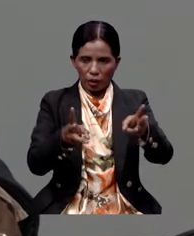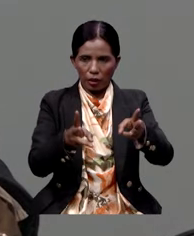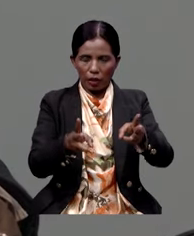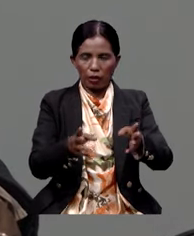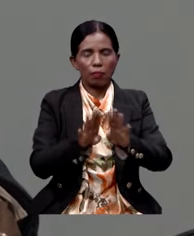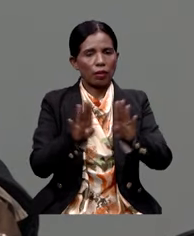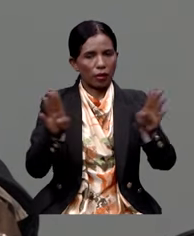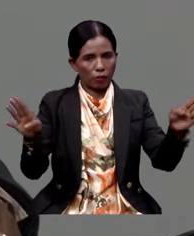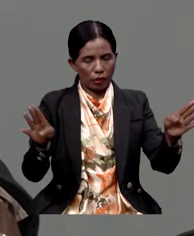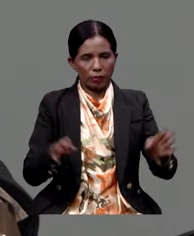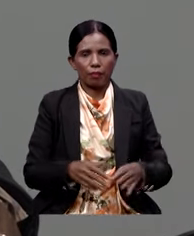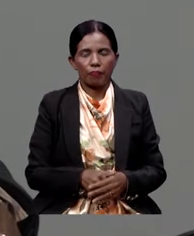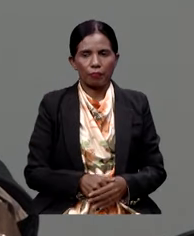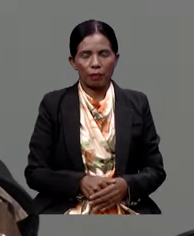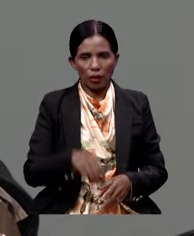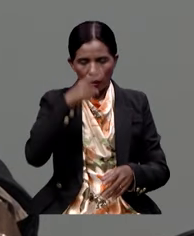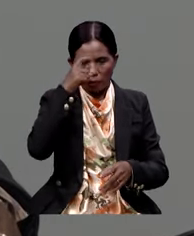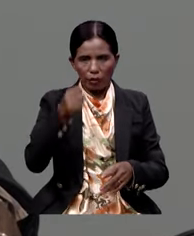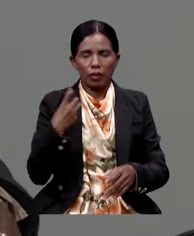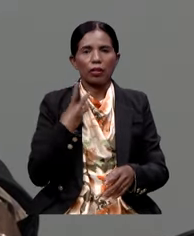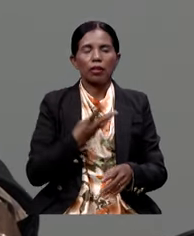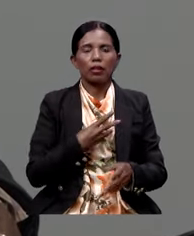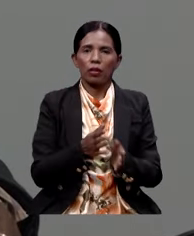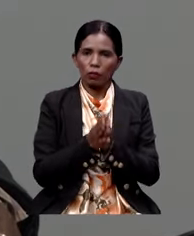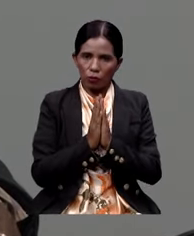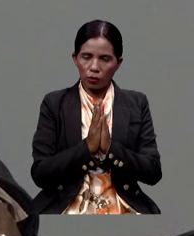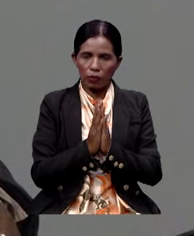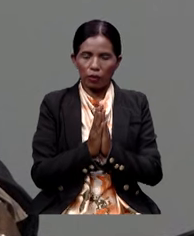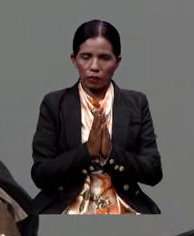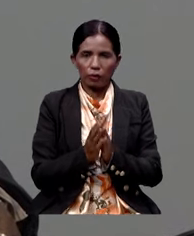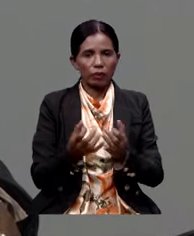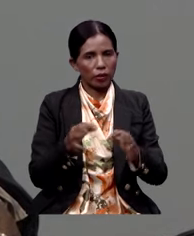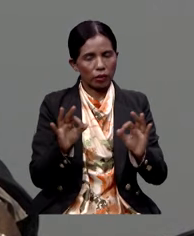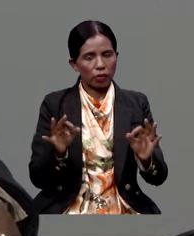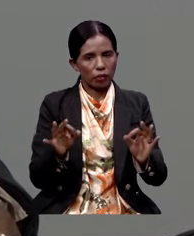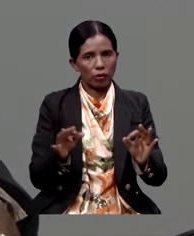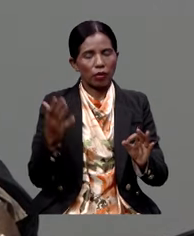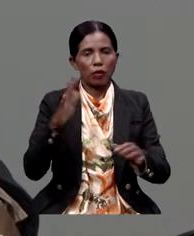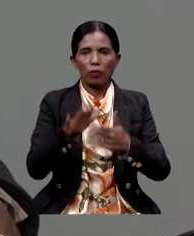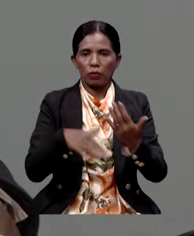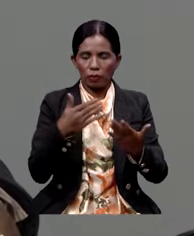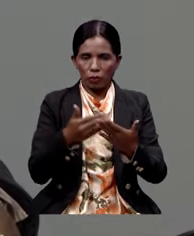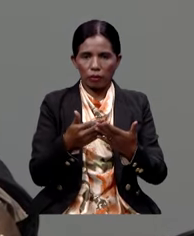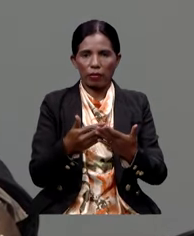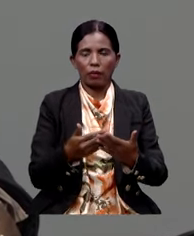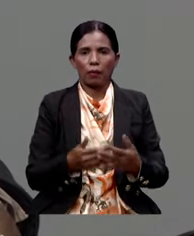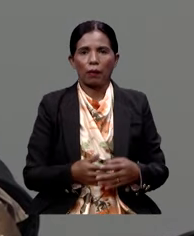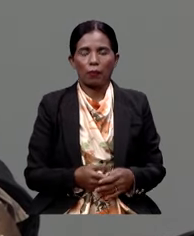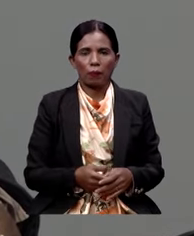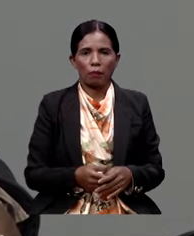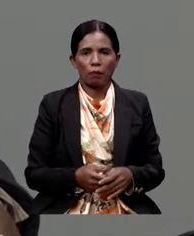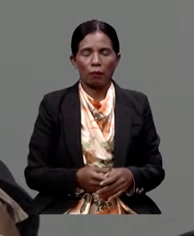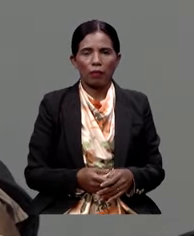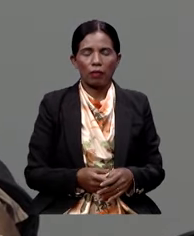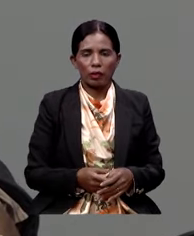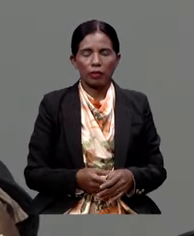Bele loqueana. Também é uma que está o sutiana. E a parte do todo, a